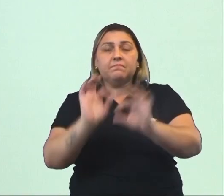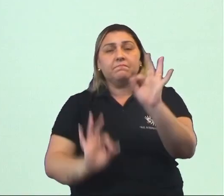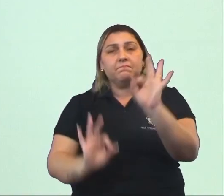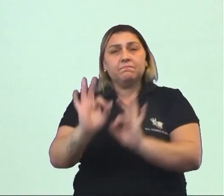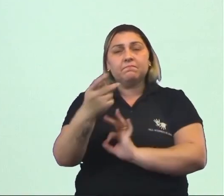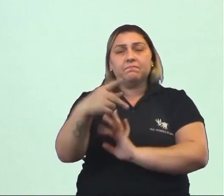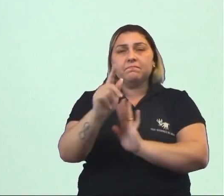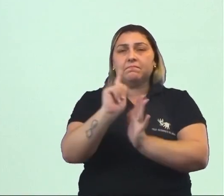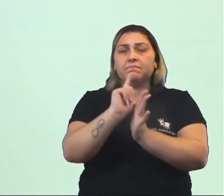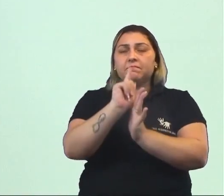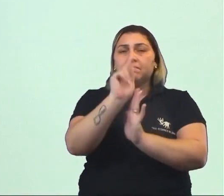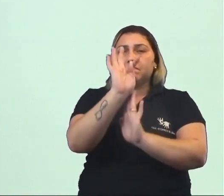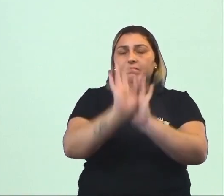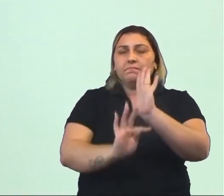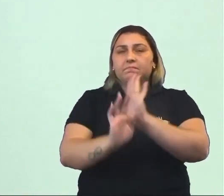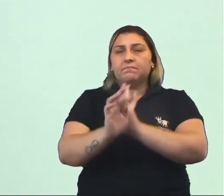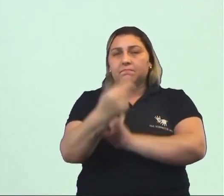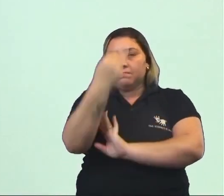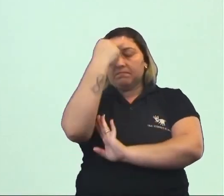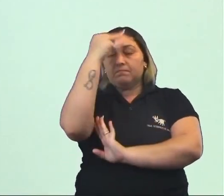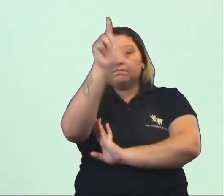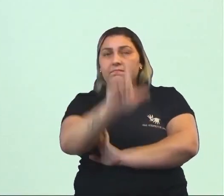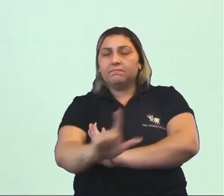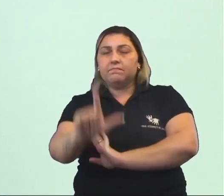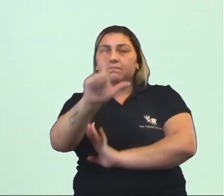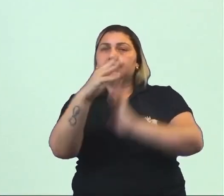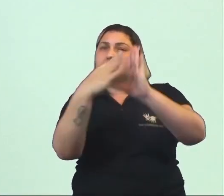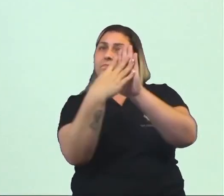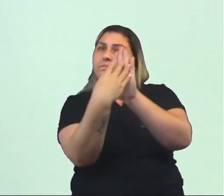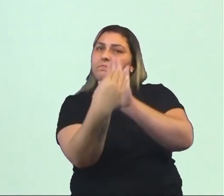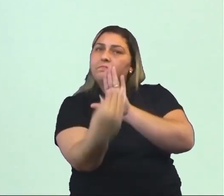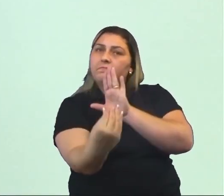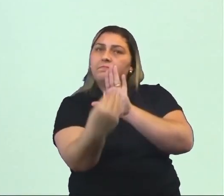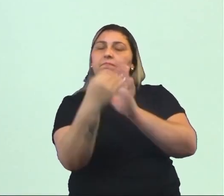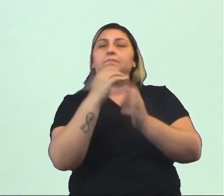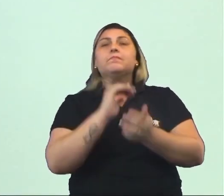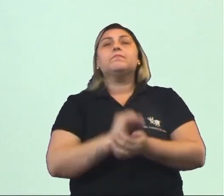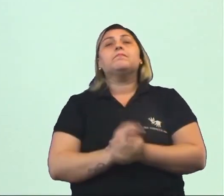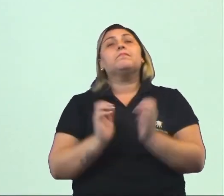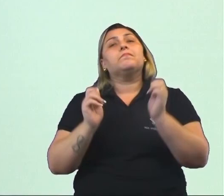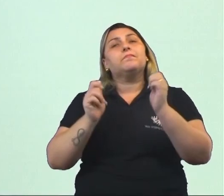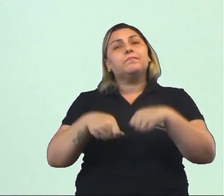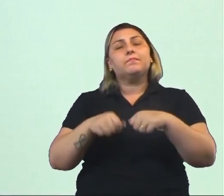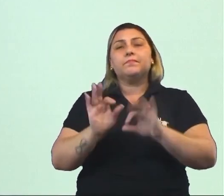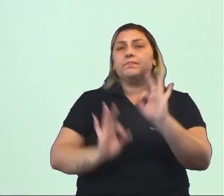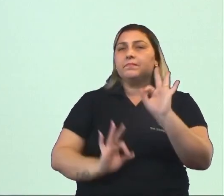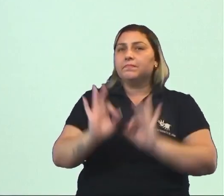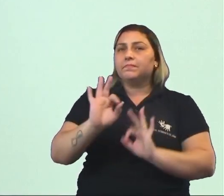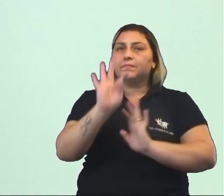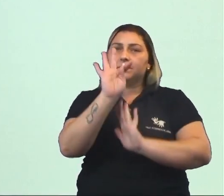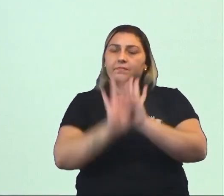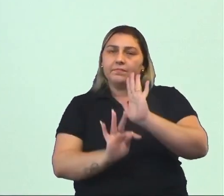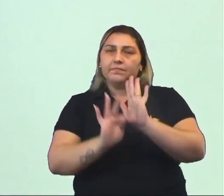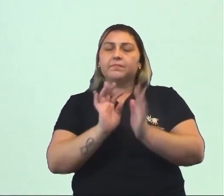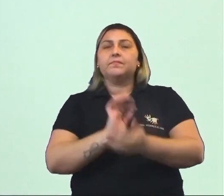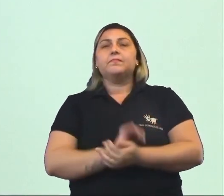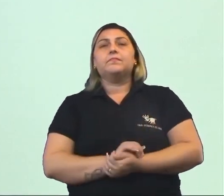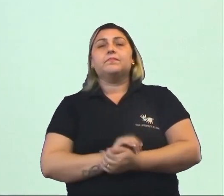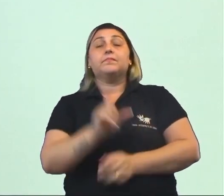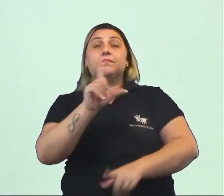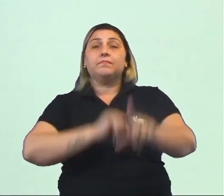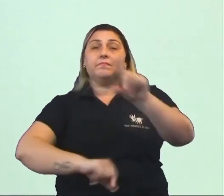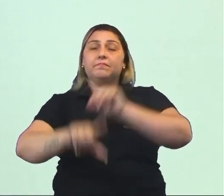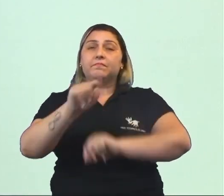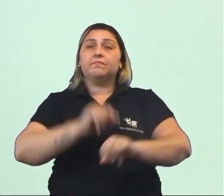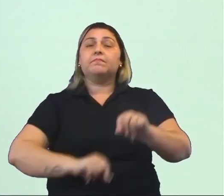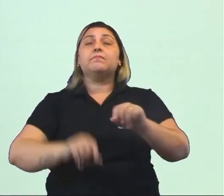o seu texto de memórias literárias. Sigam esses aspectos, sigam as condições de produção do texto, selecionem